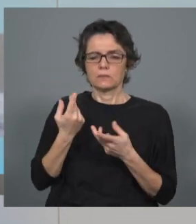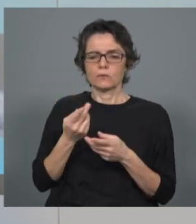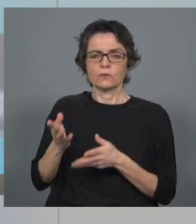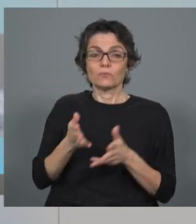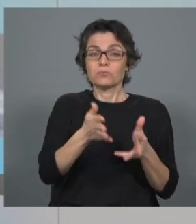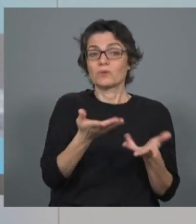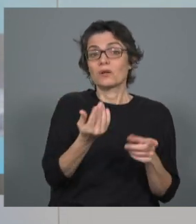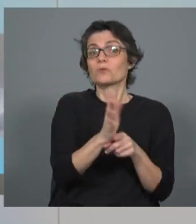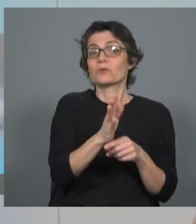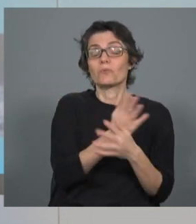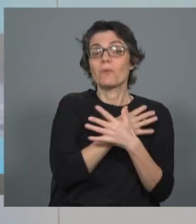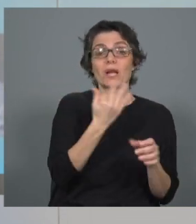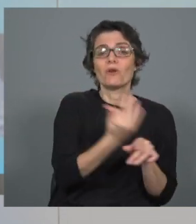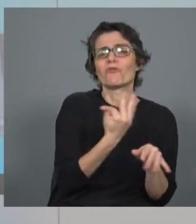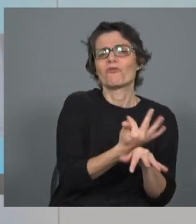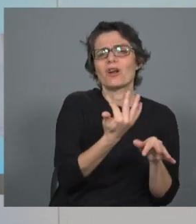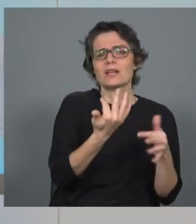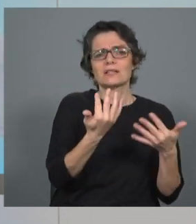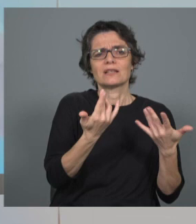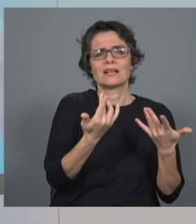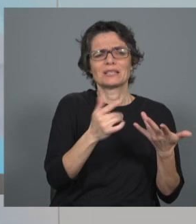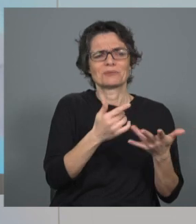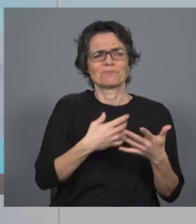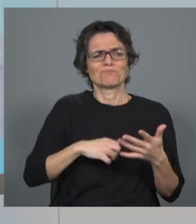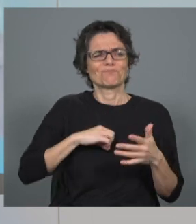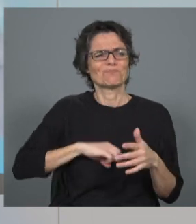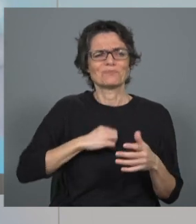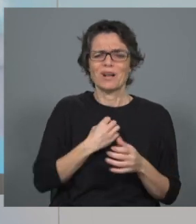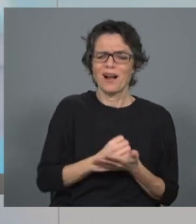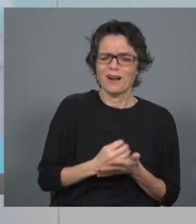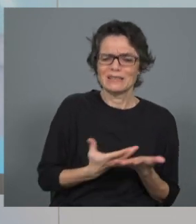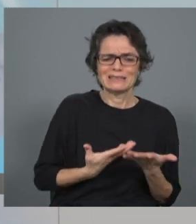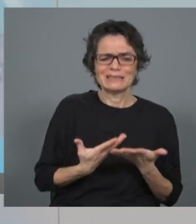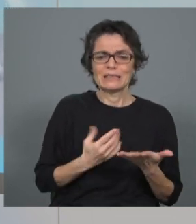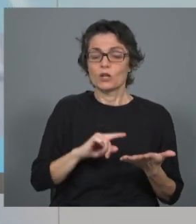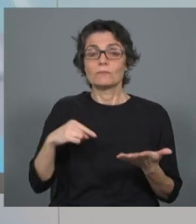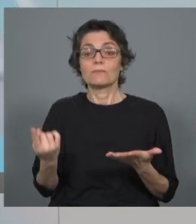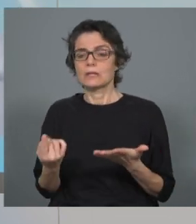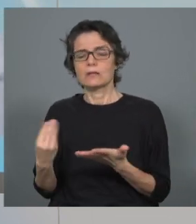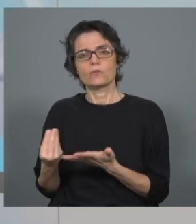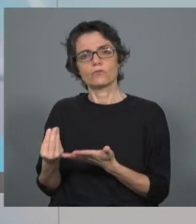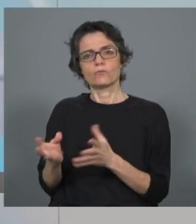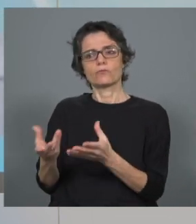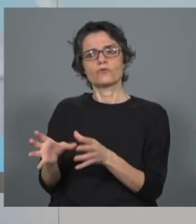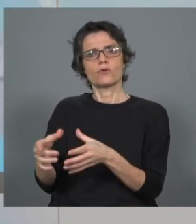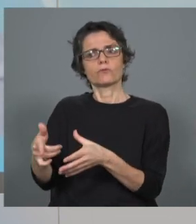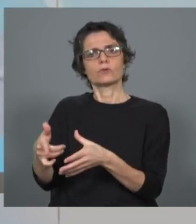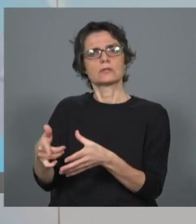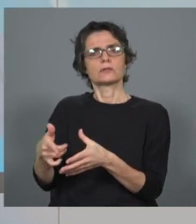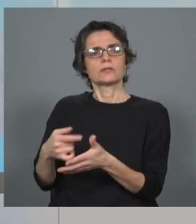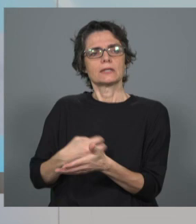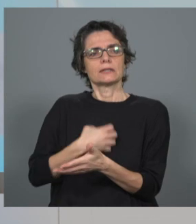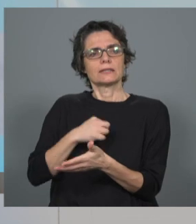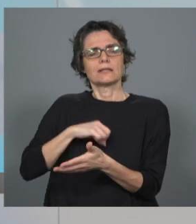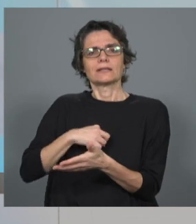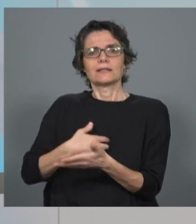nas festas e saía delas. Por outro, quando estava com o grupo de jovens, sentia que era preenchida de alguma forma. Ao início não percebia muito